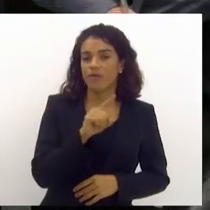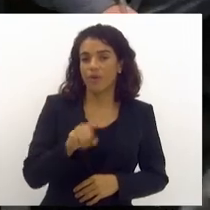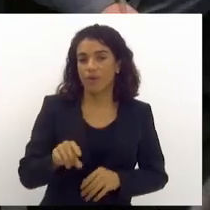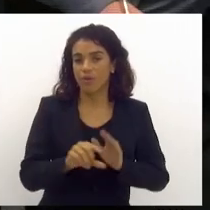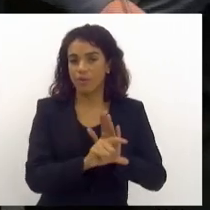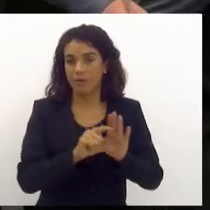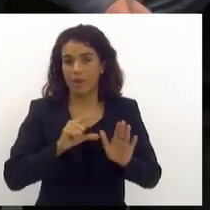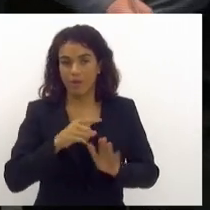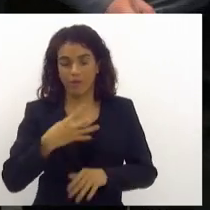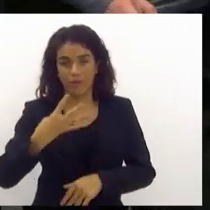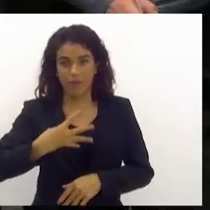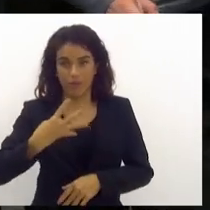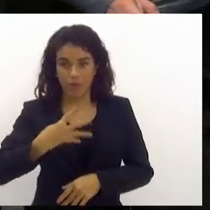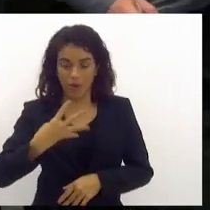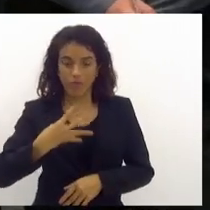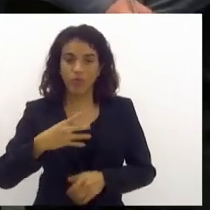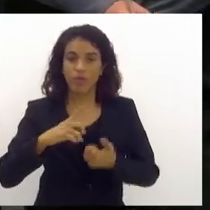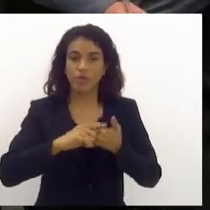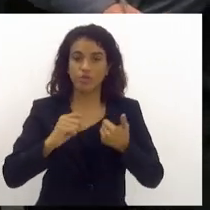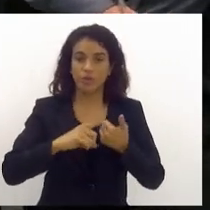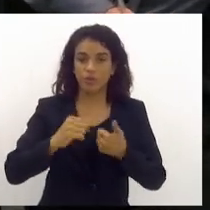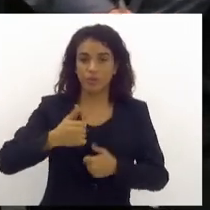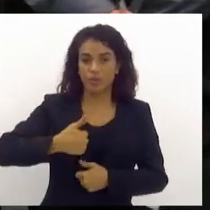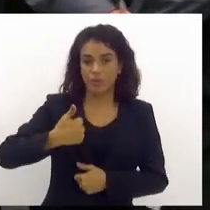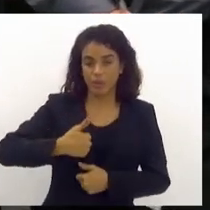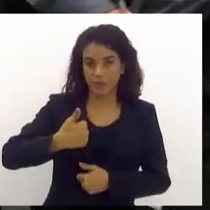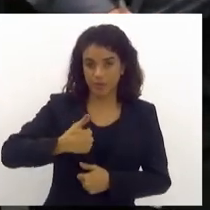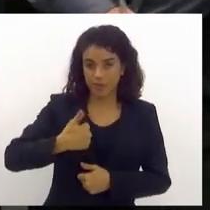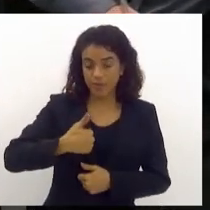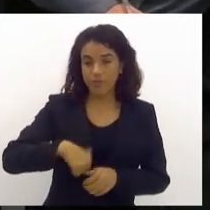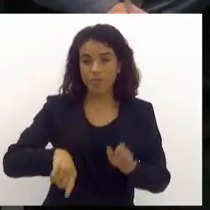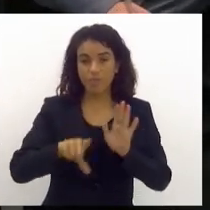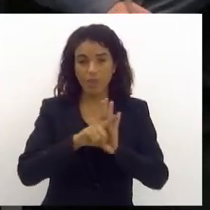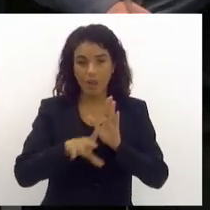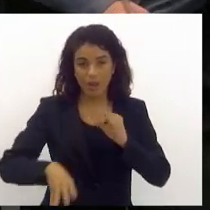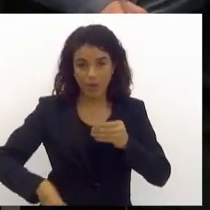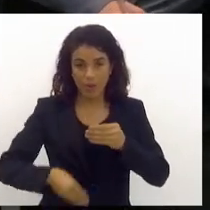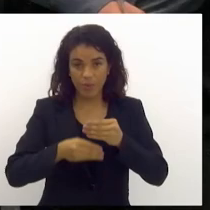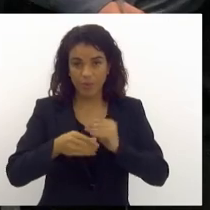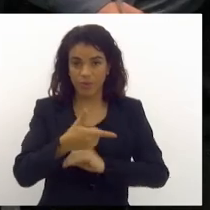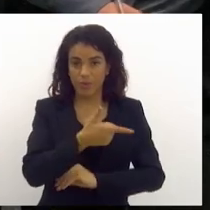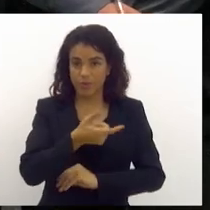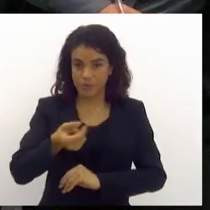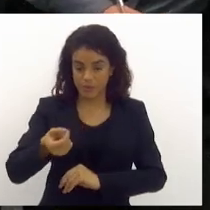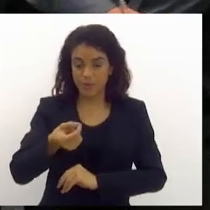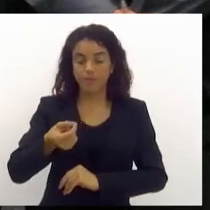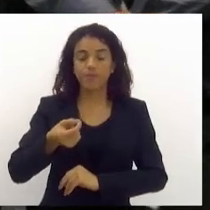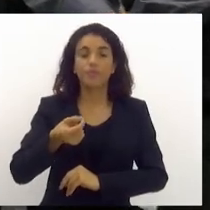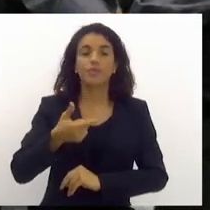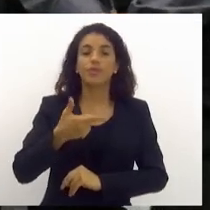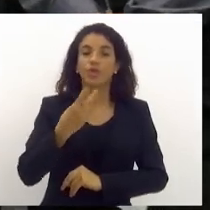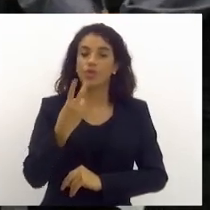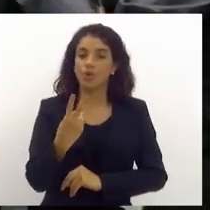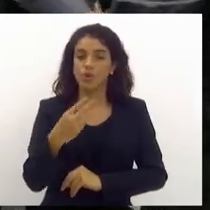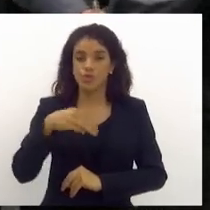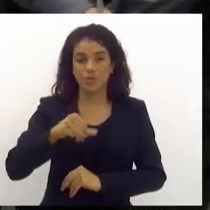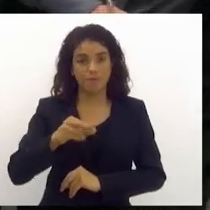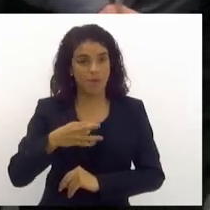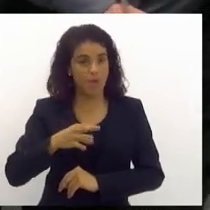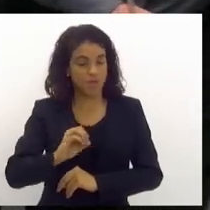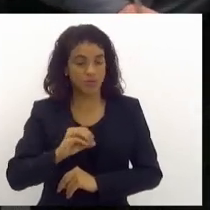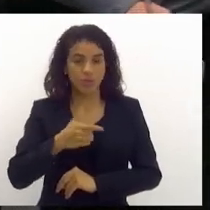parágrafo 4º do artigo 1º da Lei Complementar 200, de 2 de março de